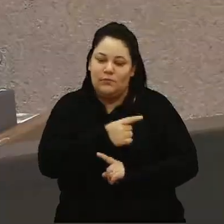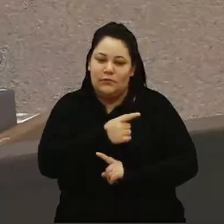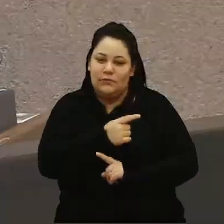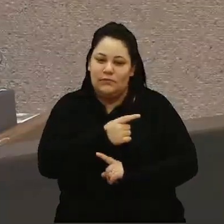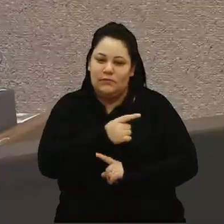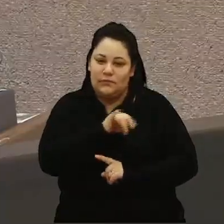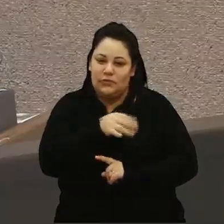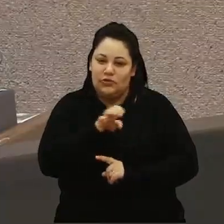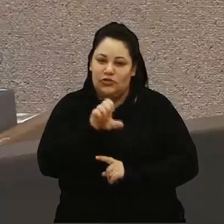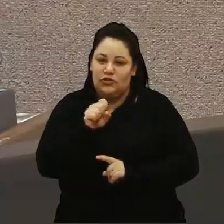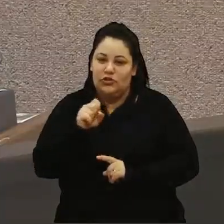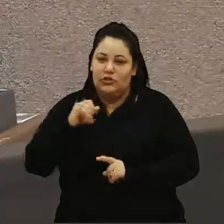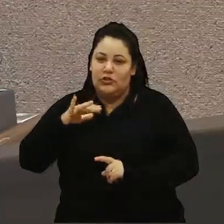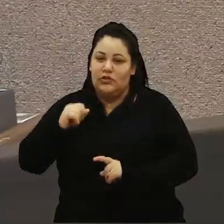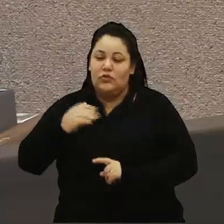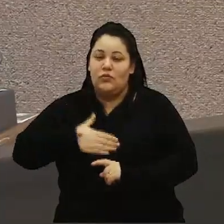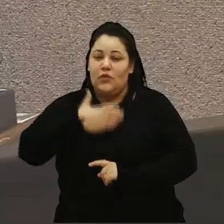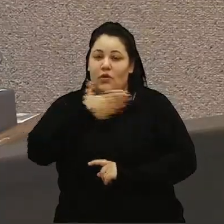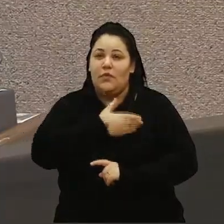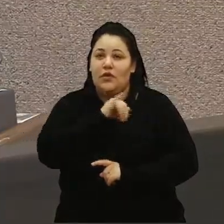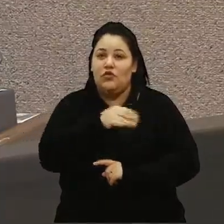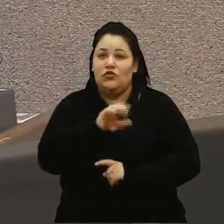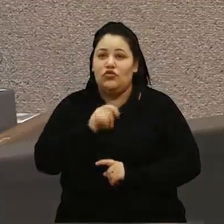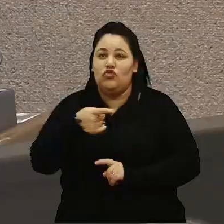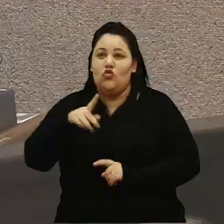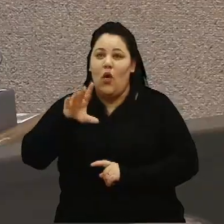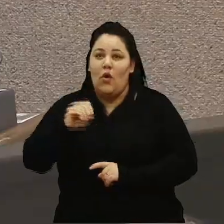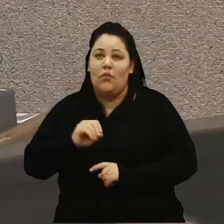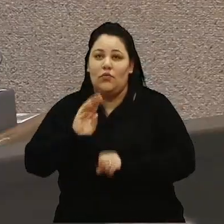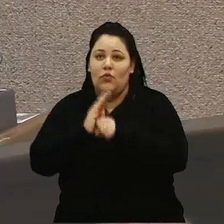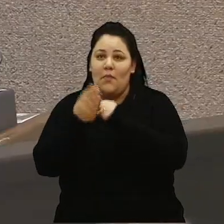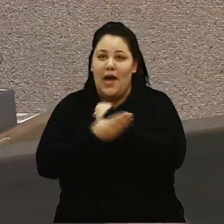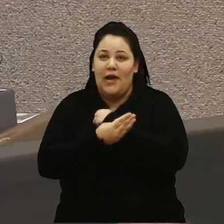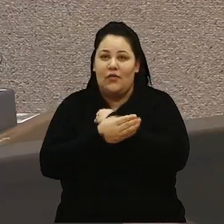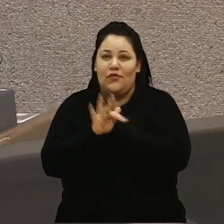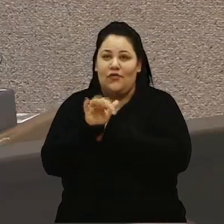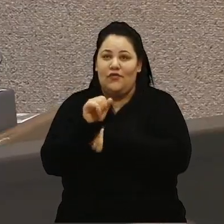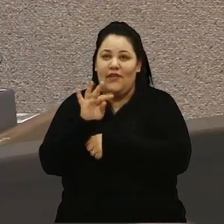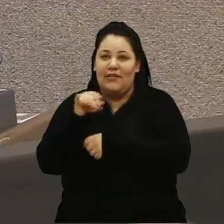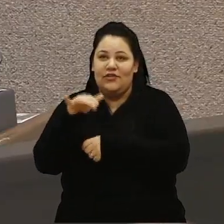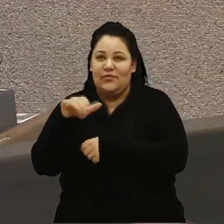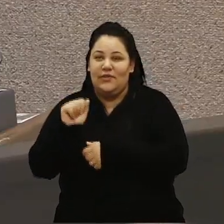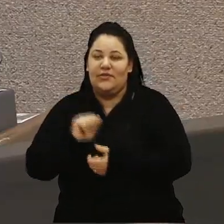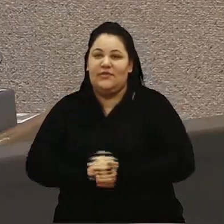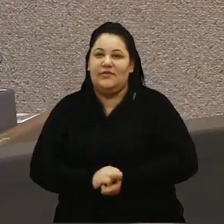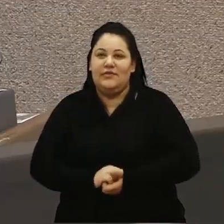filha do meu amigo João Faísca, lá no bairro Fátima.